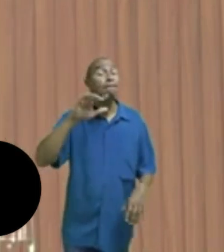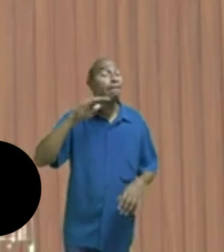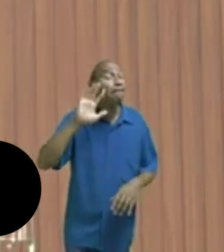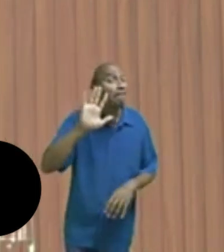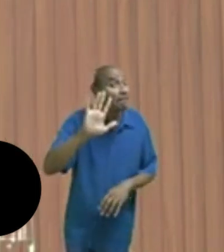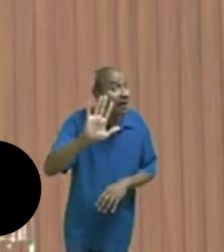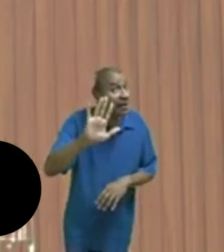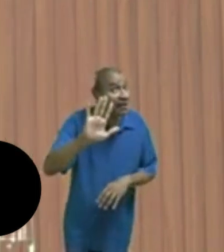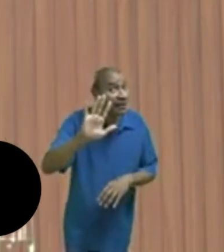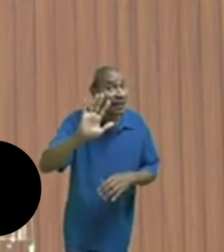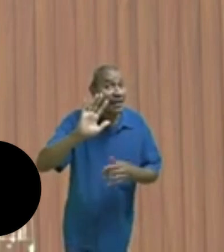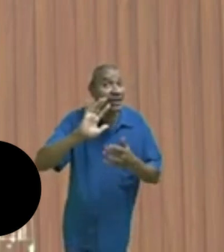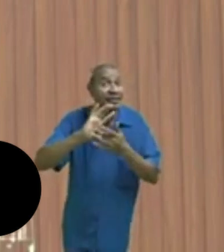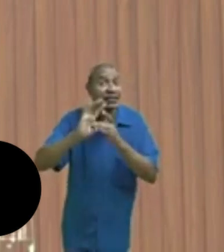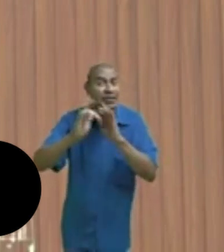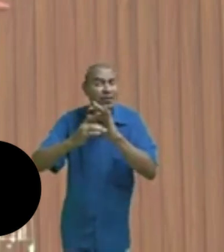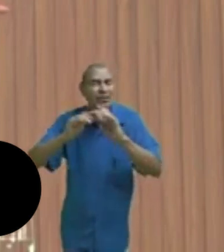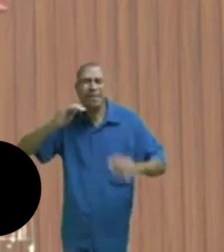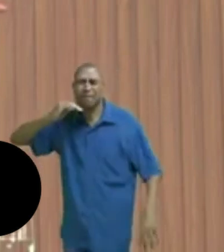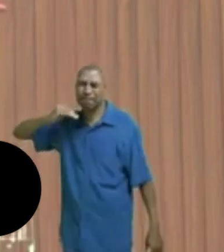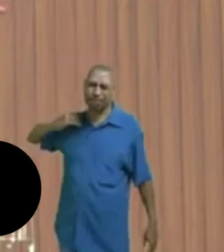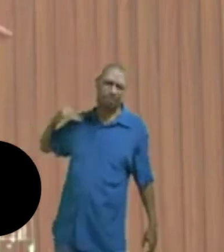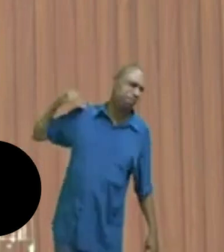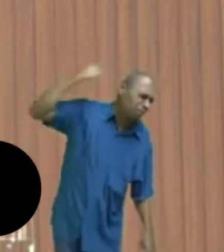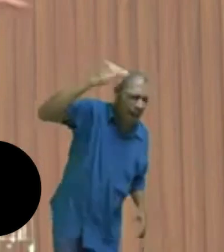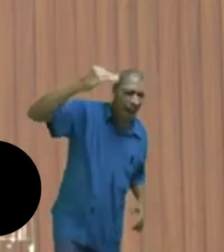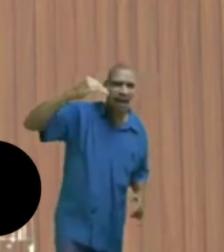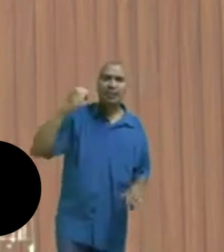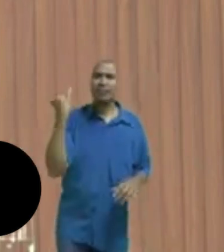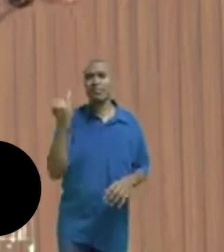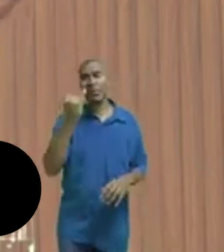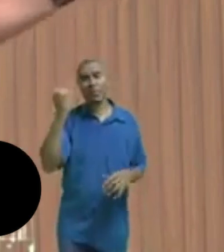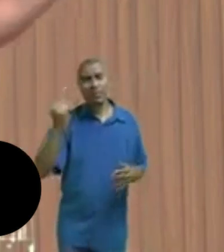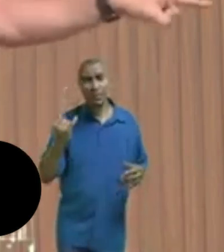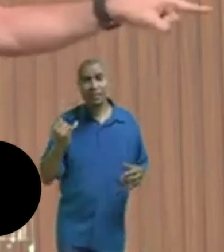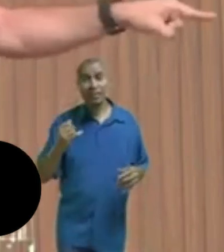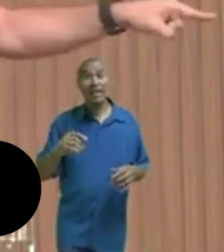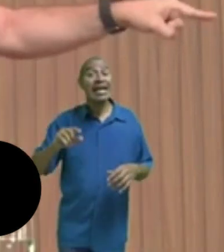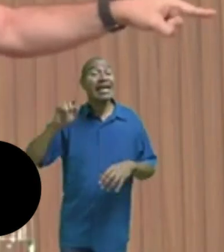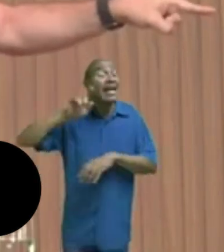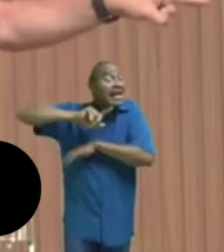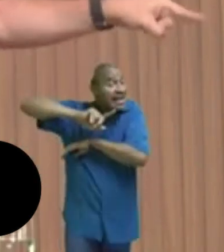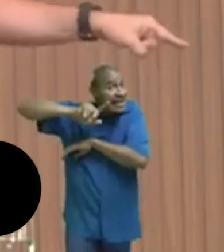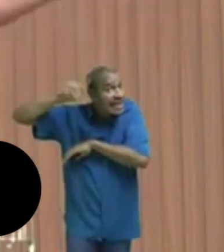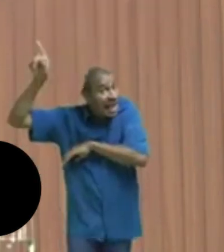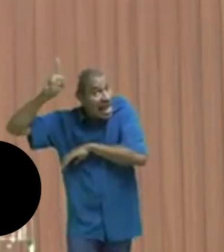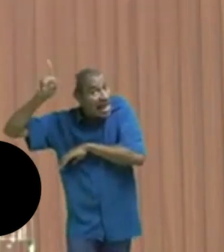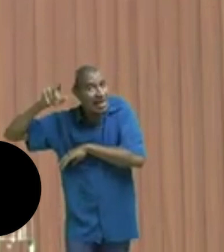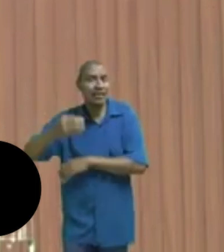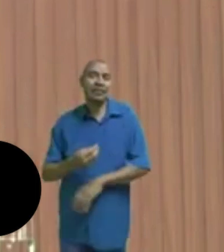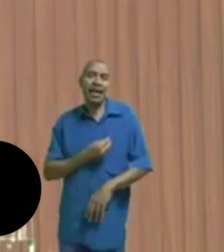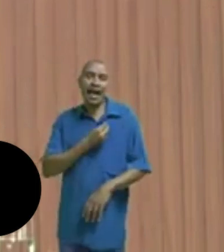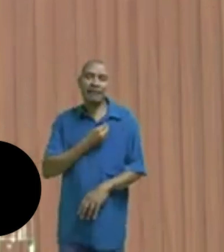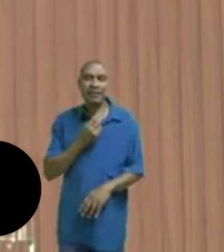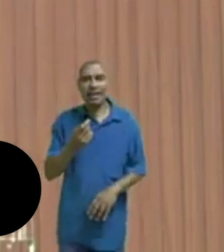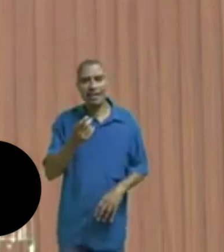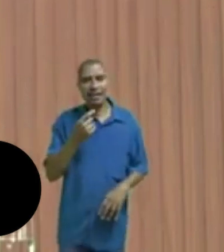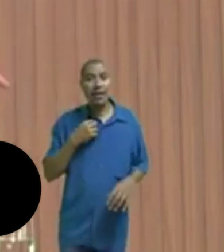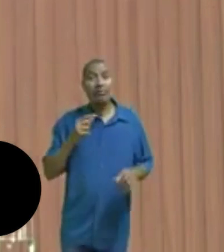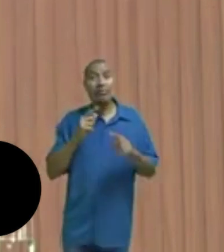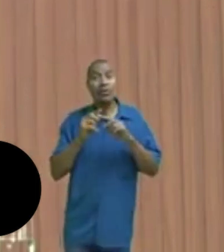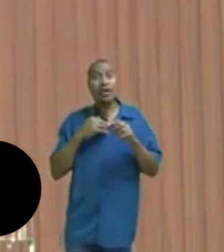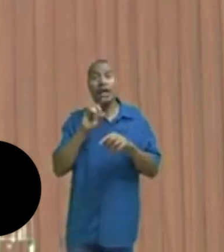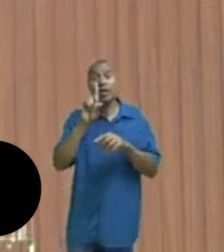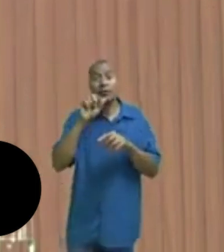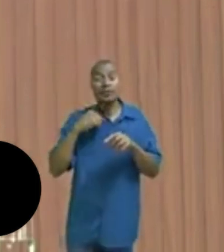esta, que vocês conheçam a Cristo. Ele é a nossa vida eterna. Quando chegarmos na eternidade,